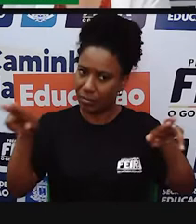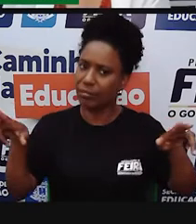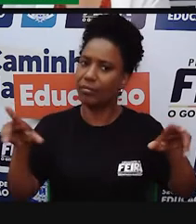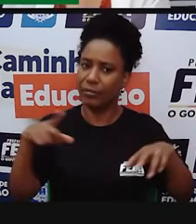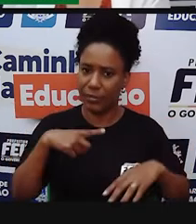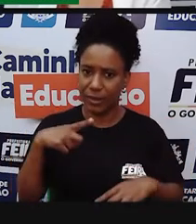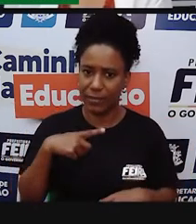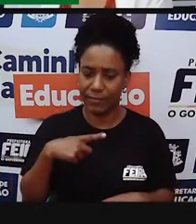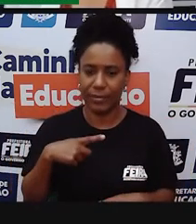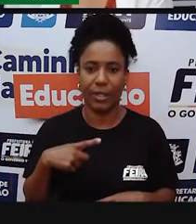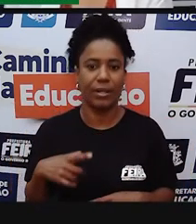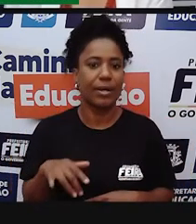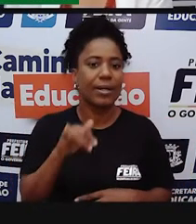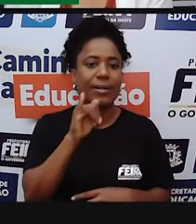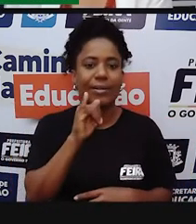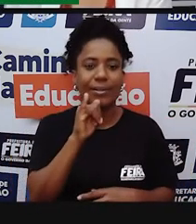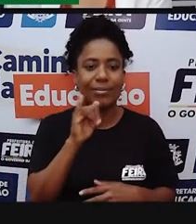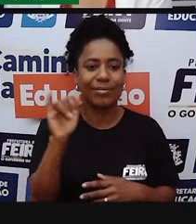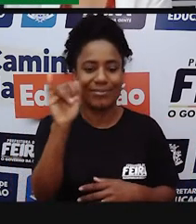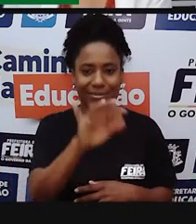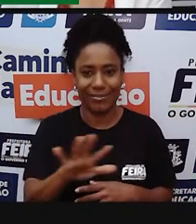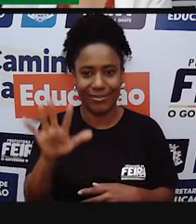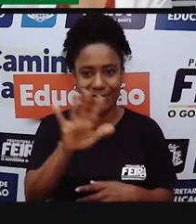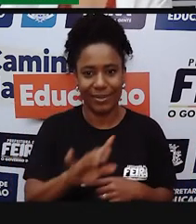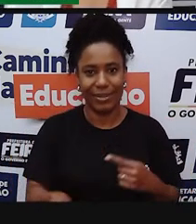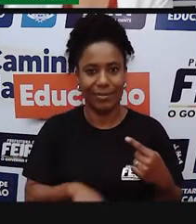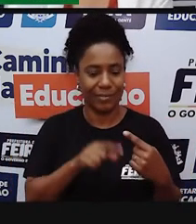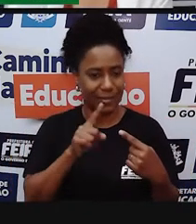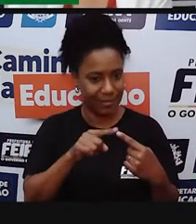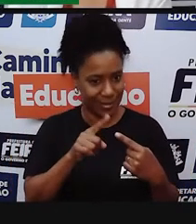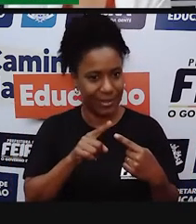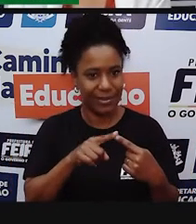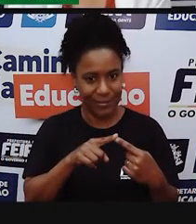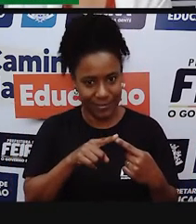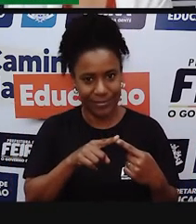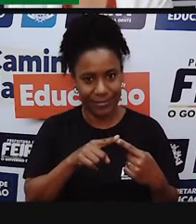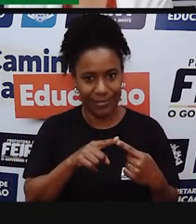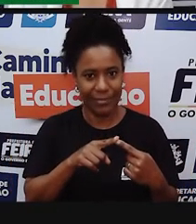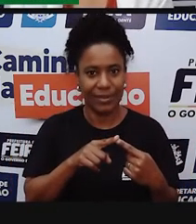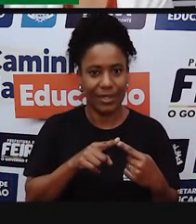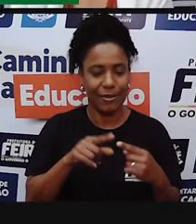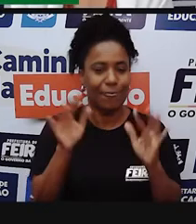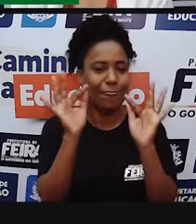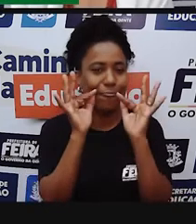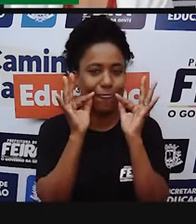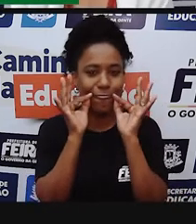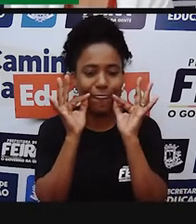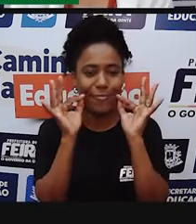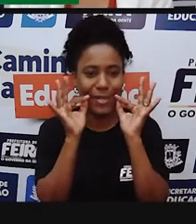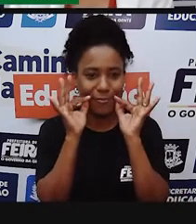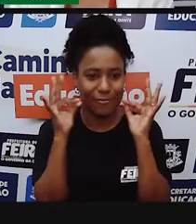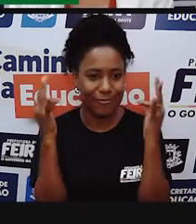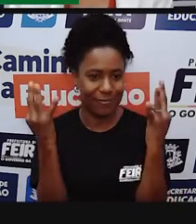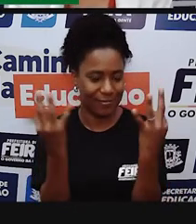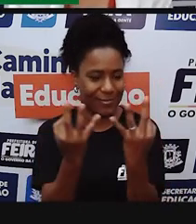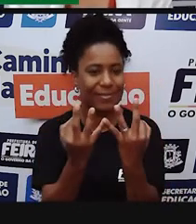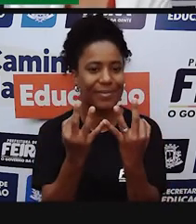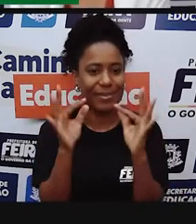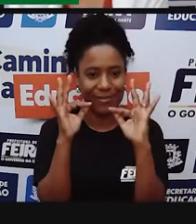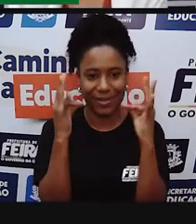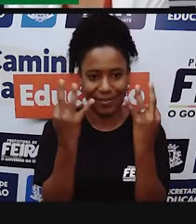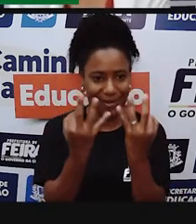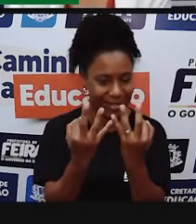e No primeiro caso e Maria Family seria uma tradução parecida com a nossa língua família